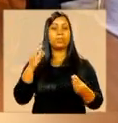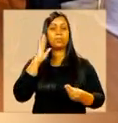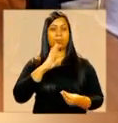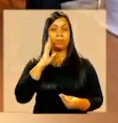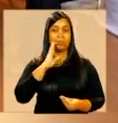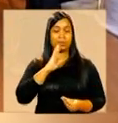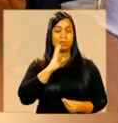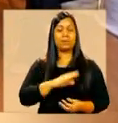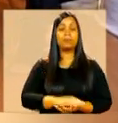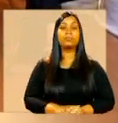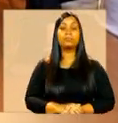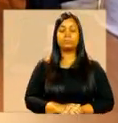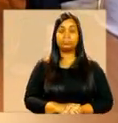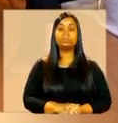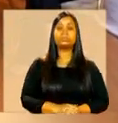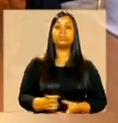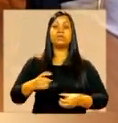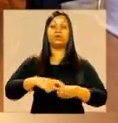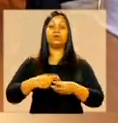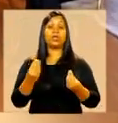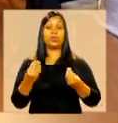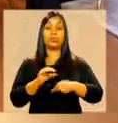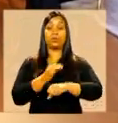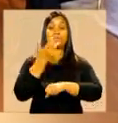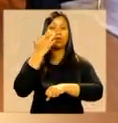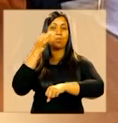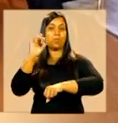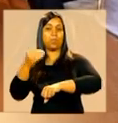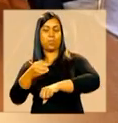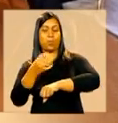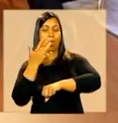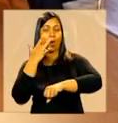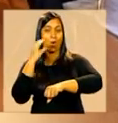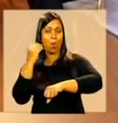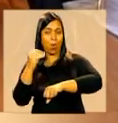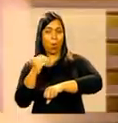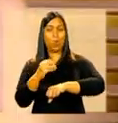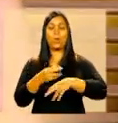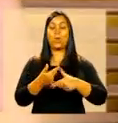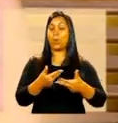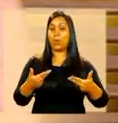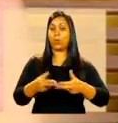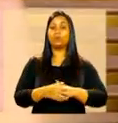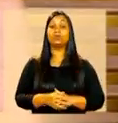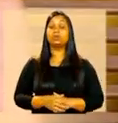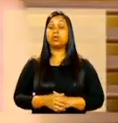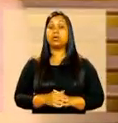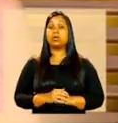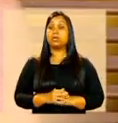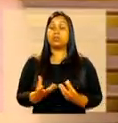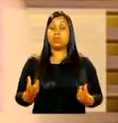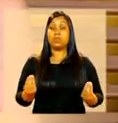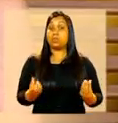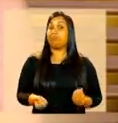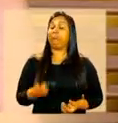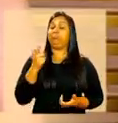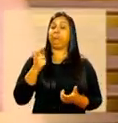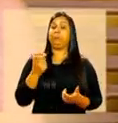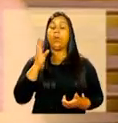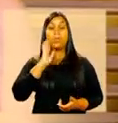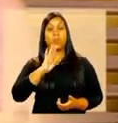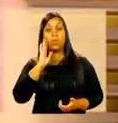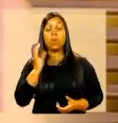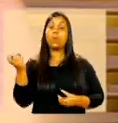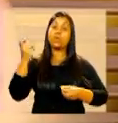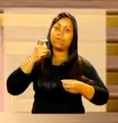pouco. Voltou assim, cheia de ouro, cara. Não deu para voltar cheia de ouro. Mas assim, é um destino fantástico. Agora a gente vai fazer